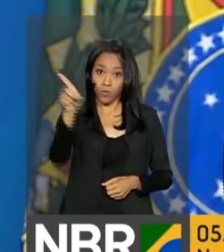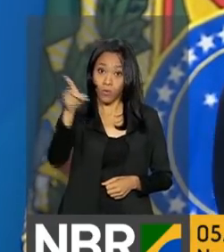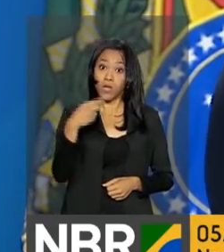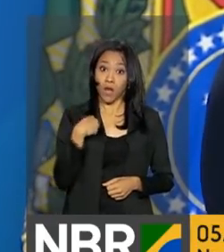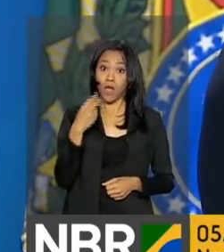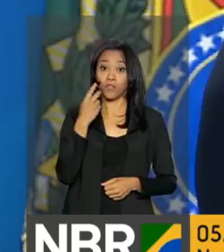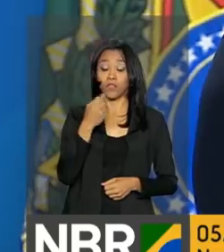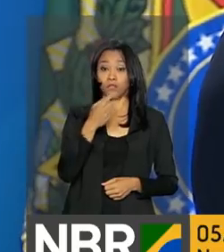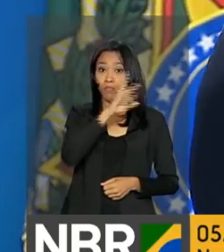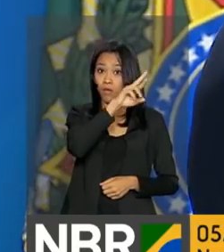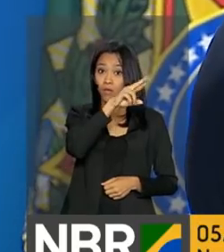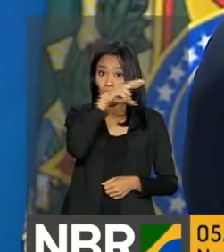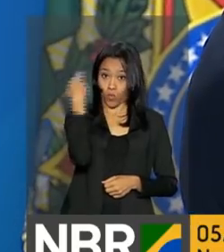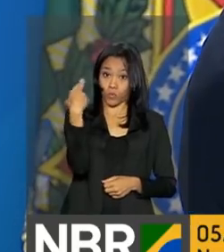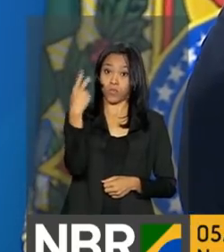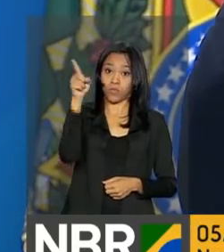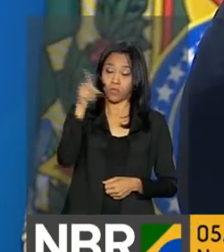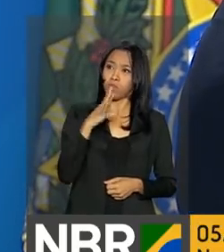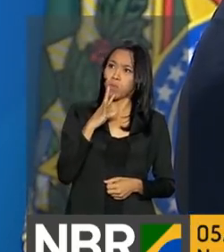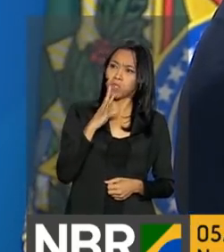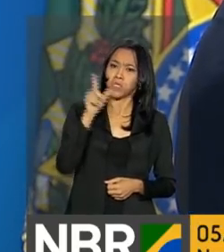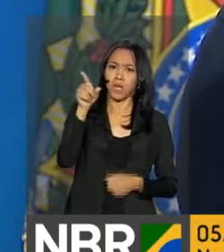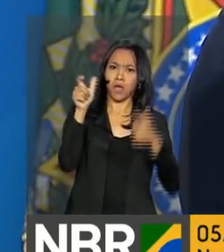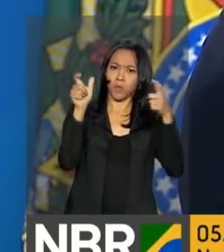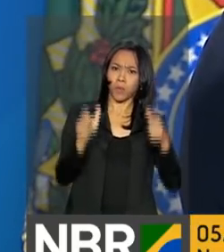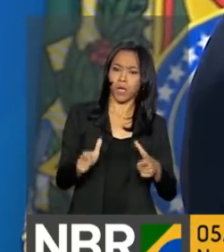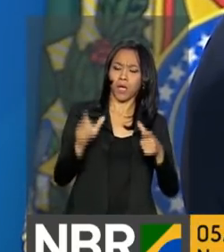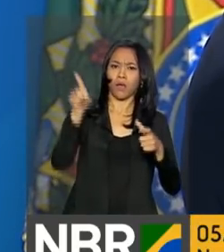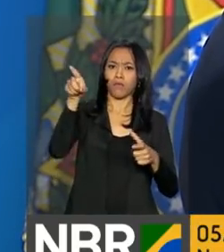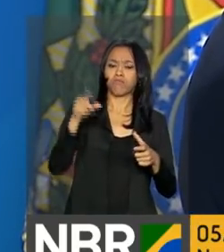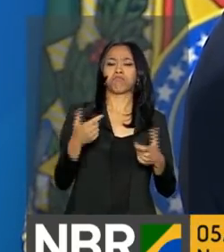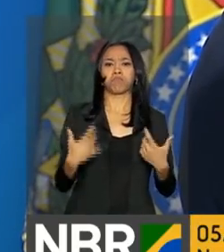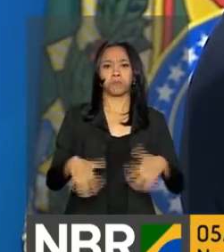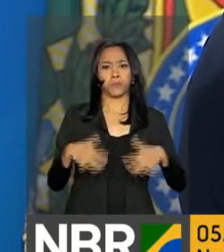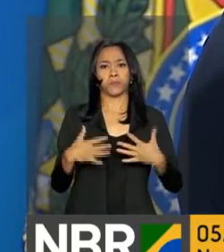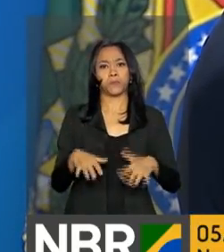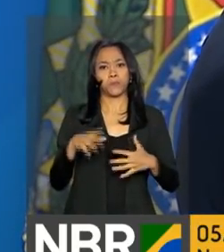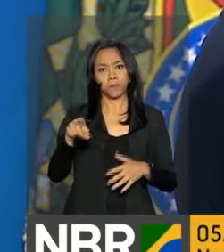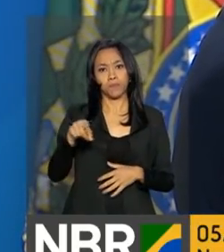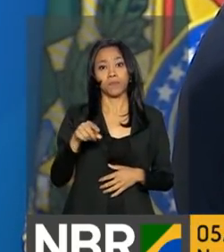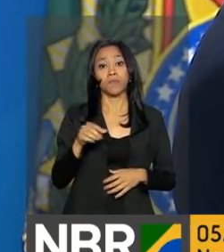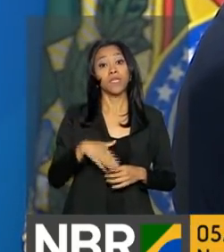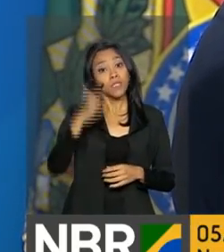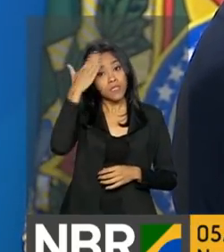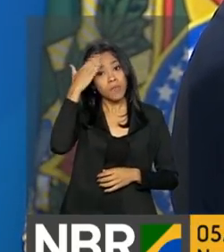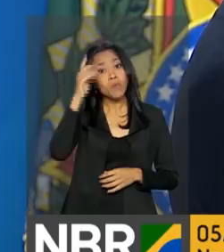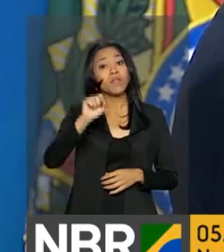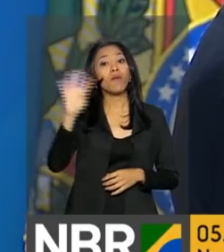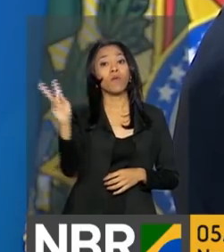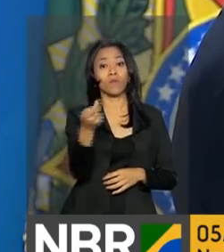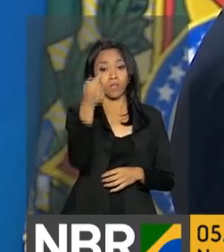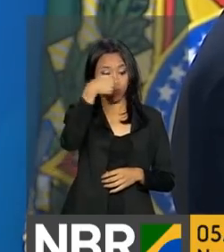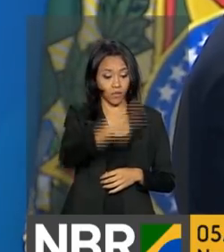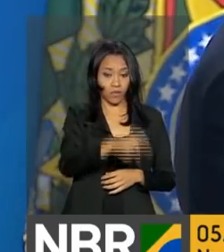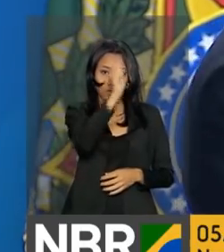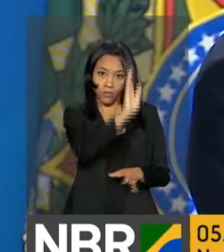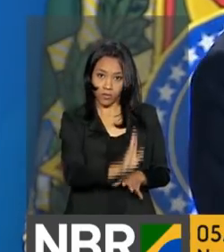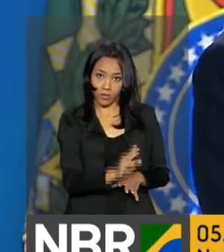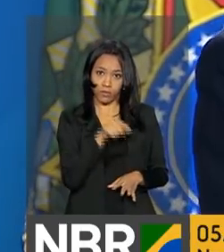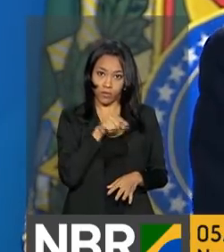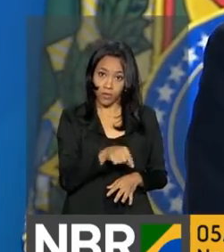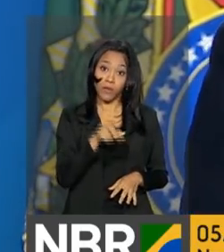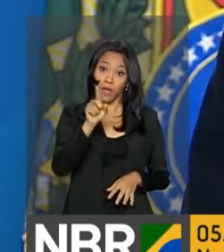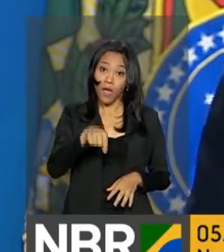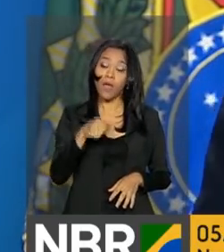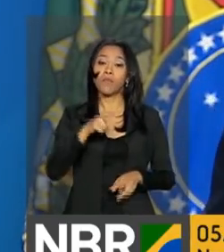rússia eram com o que acontecia naquele momento no nosso país e este avanço tecnológica se